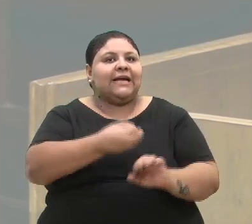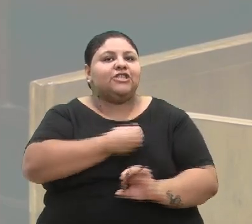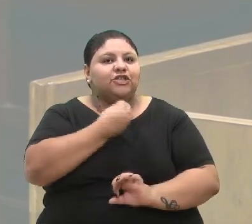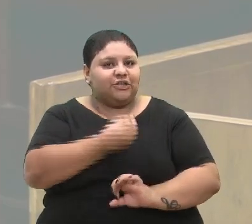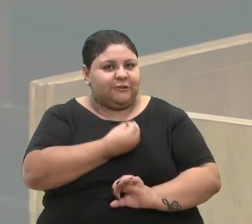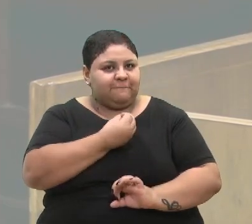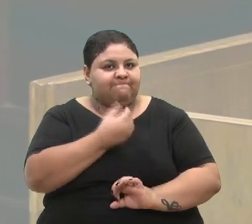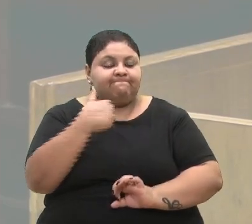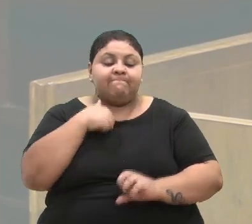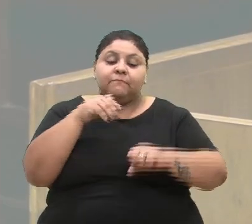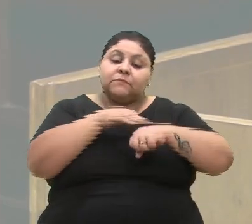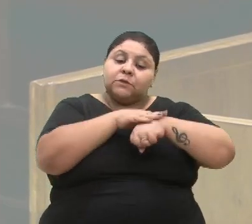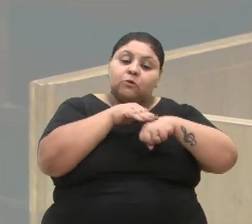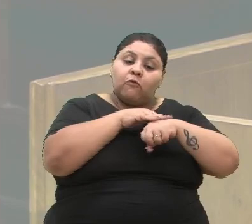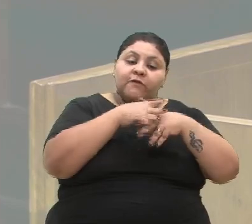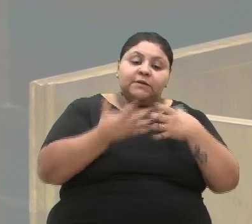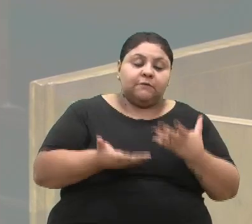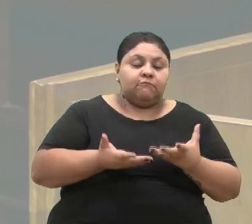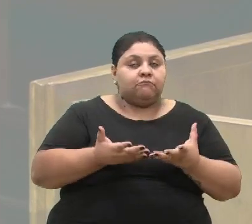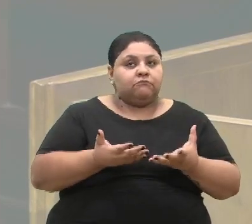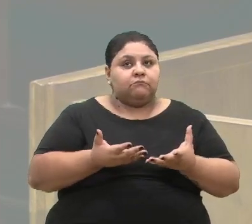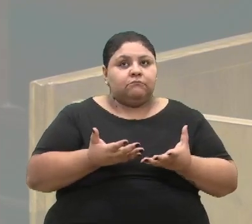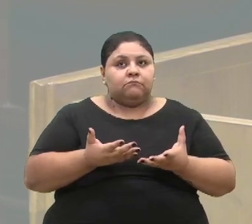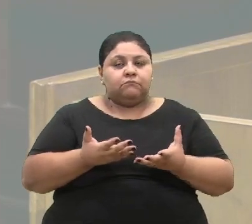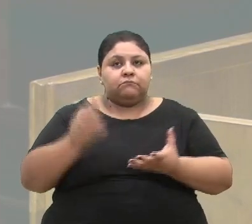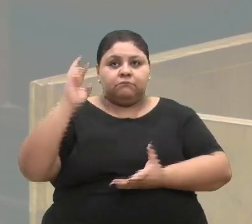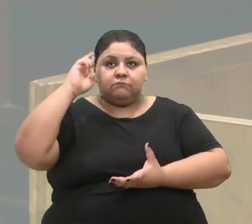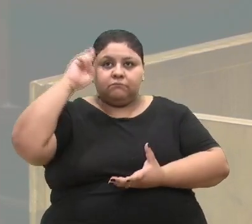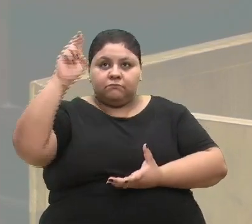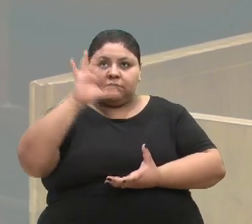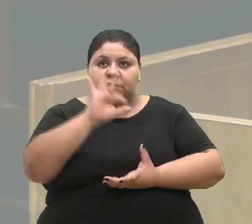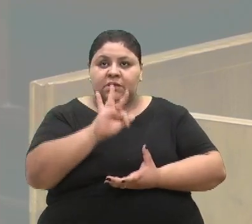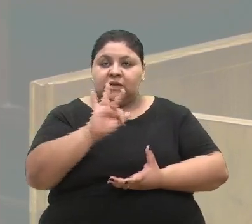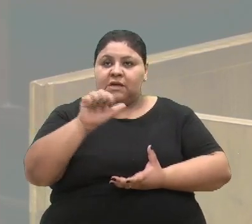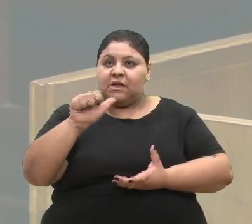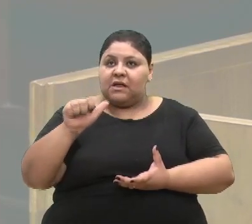tenho conversado com a direção da FAS.